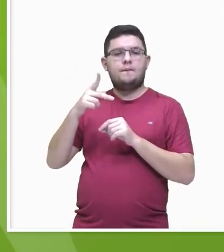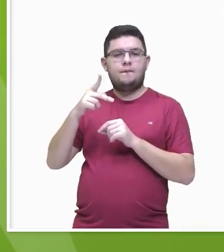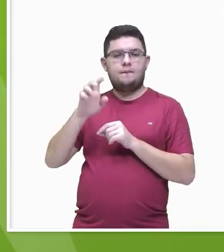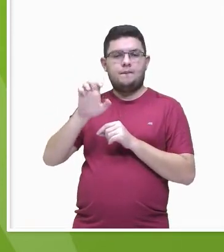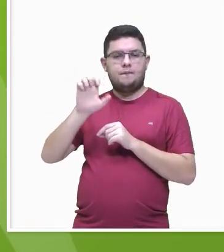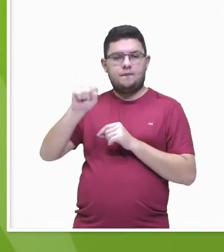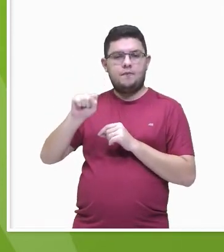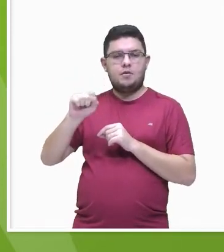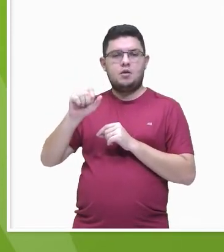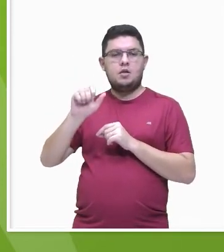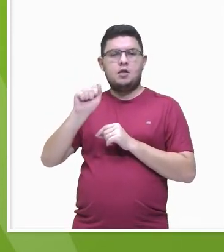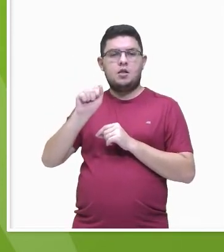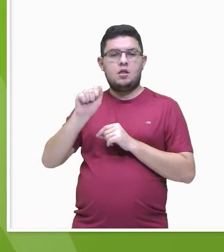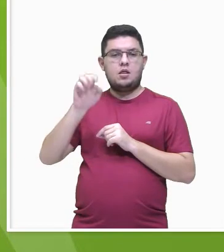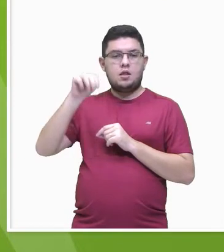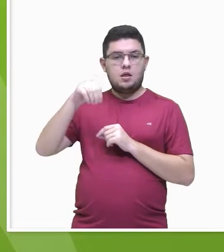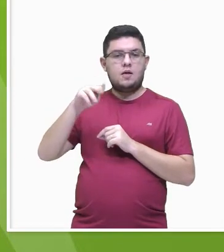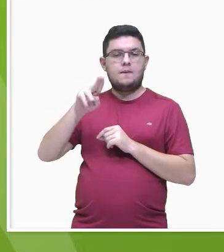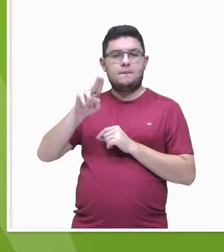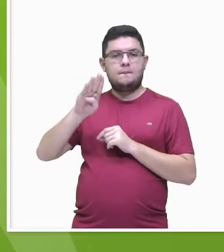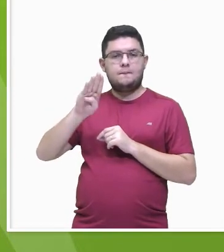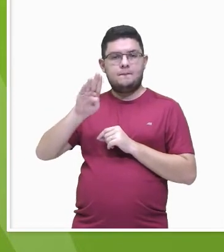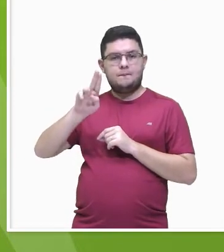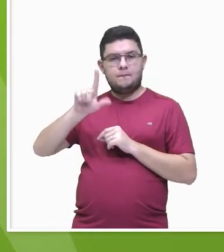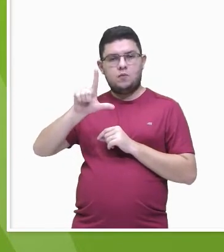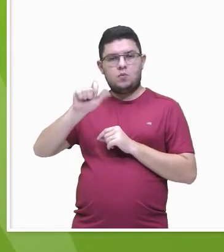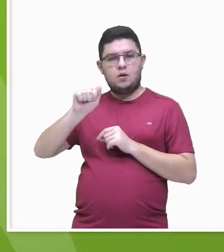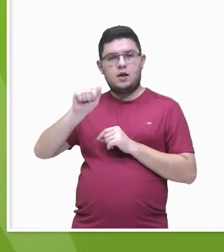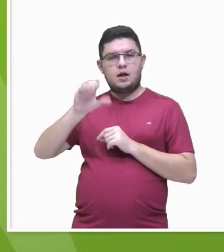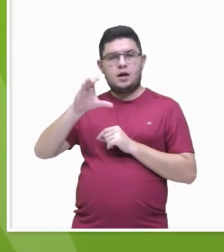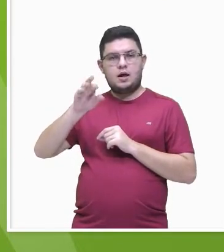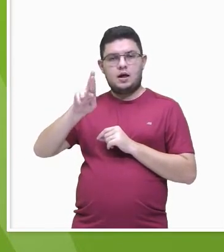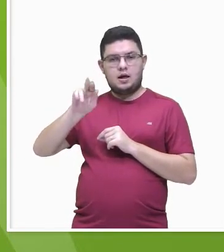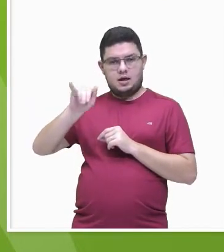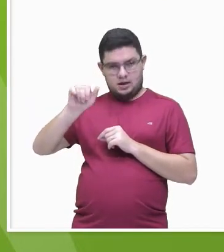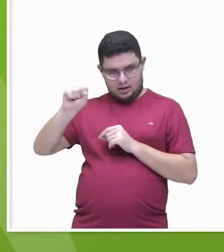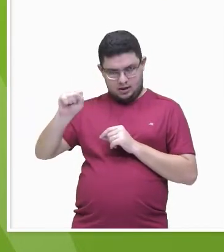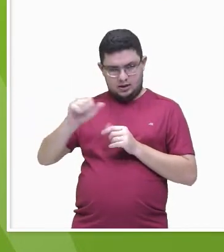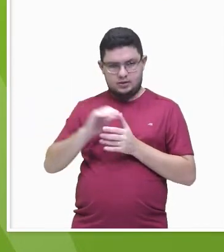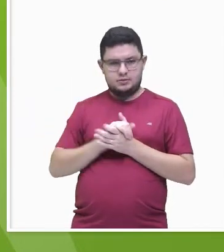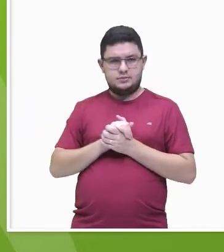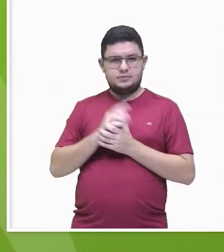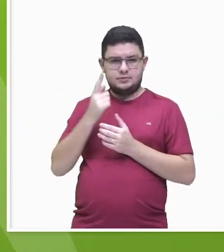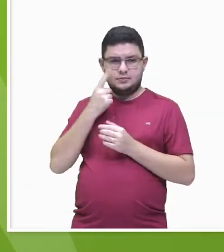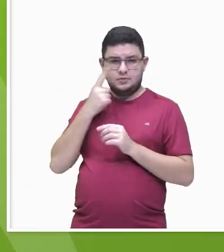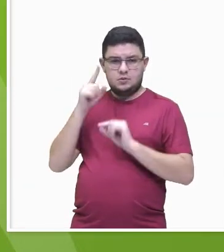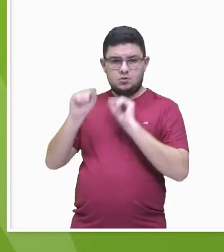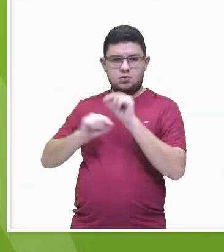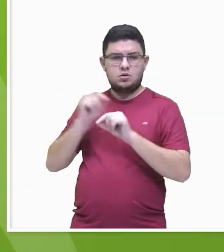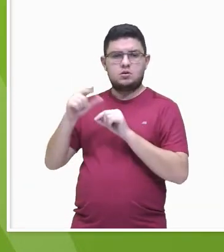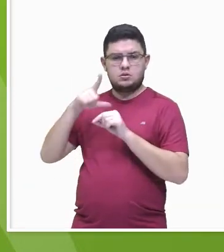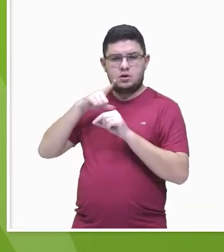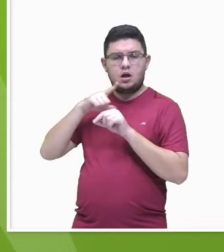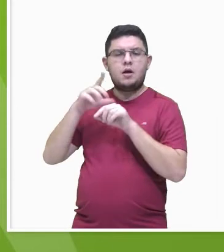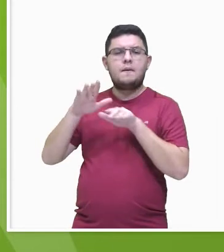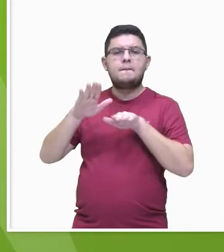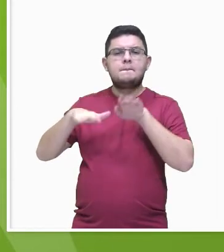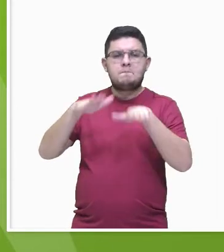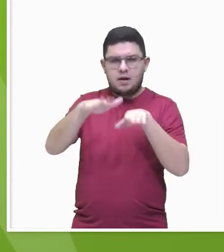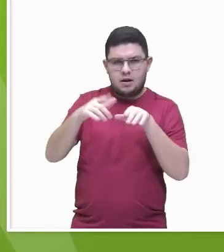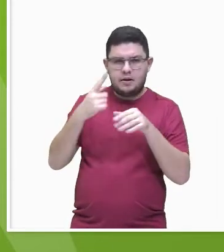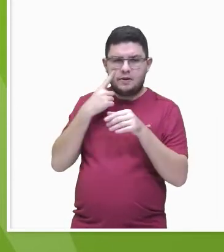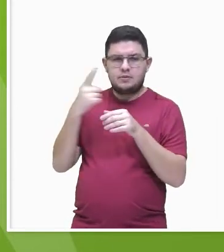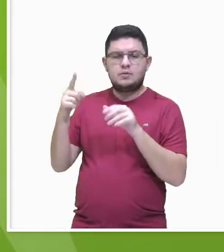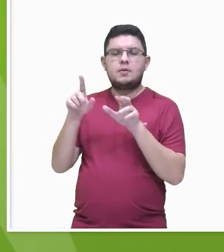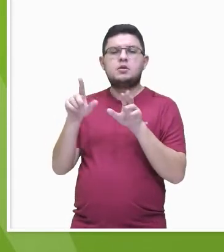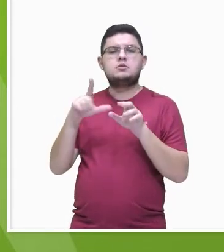A setinha está indicando aí, ó, os pezinhos desse ouriço do mar, certo? E aí eles vão interagir também com a